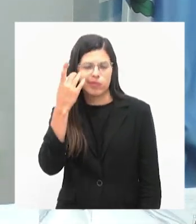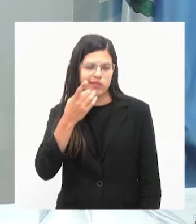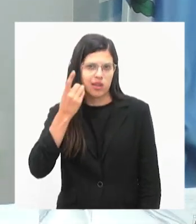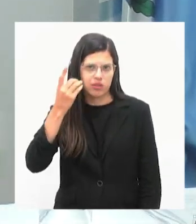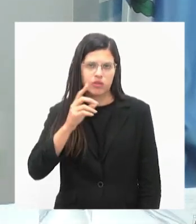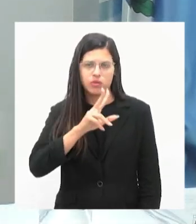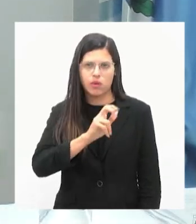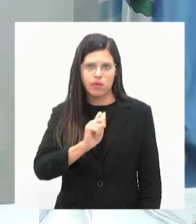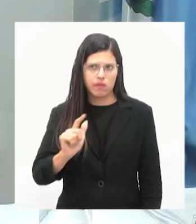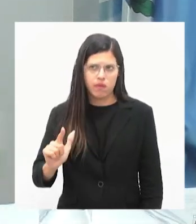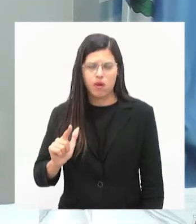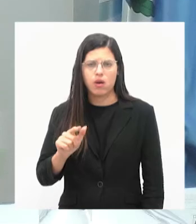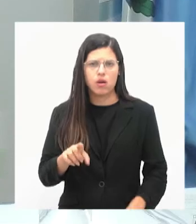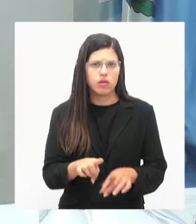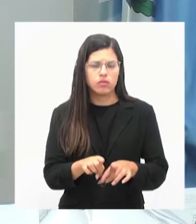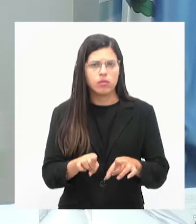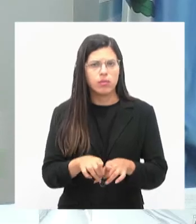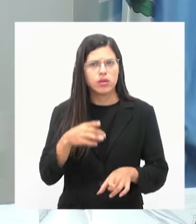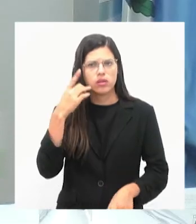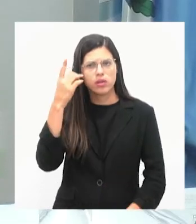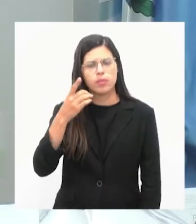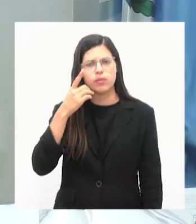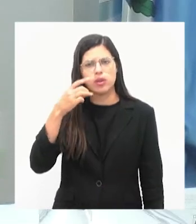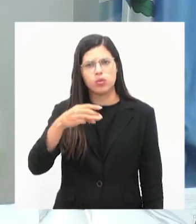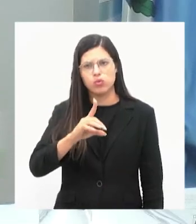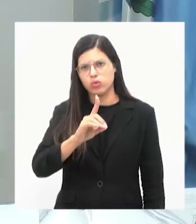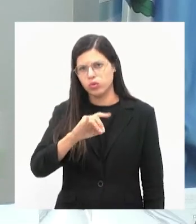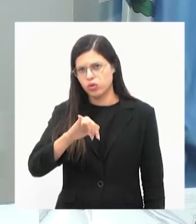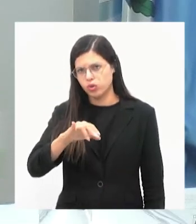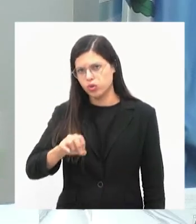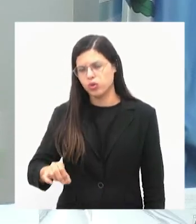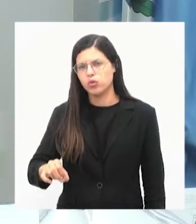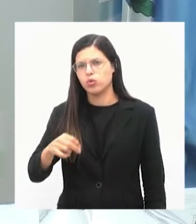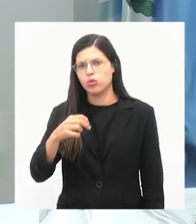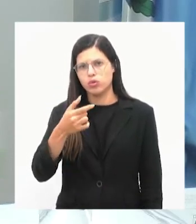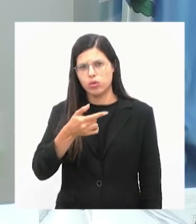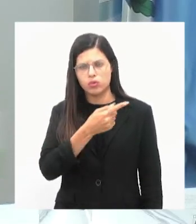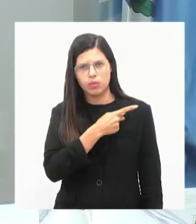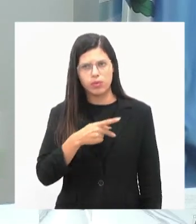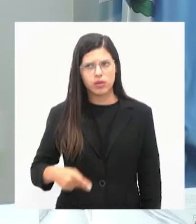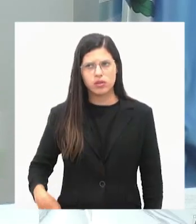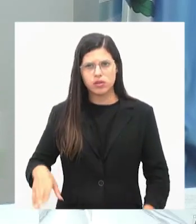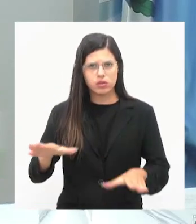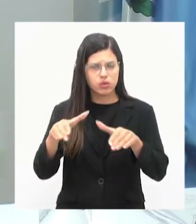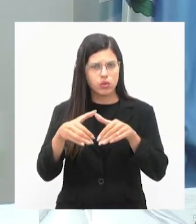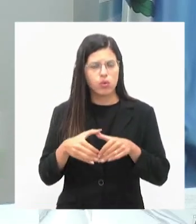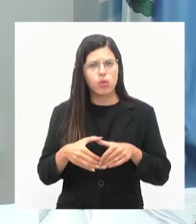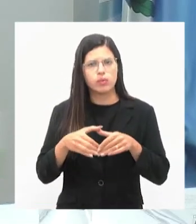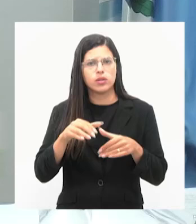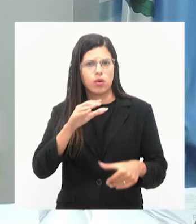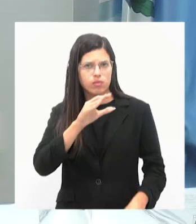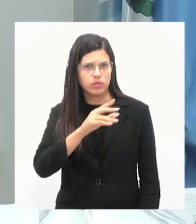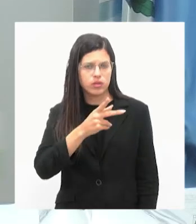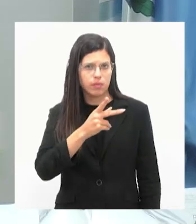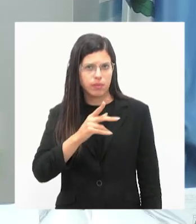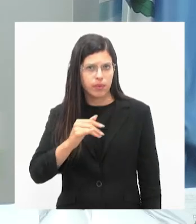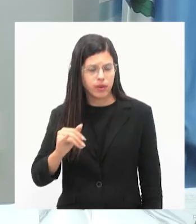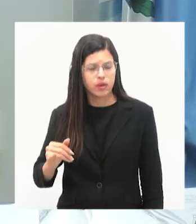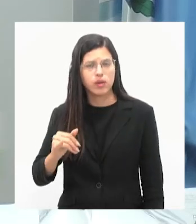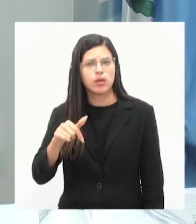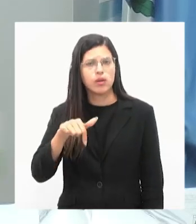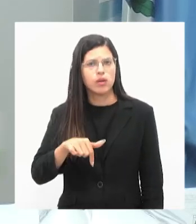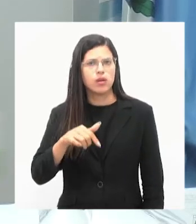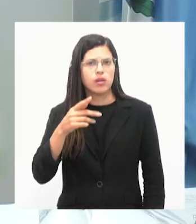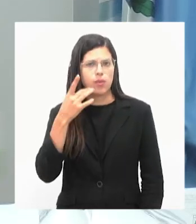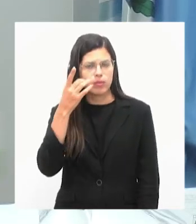Nobre, meu irmão deputado Marcelo Dino, vice-presidente da Comissão Parlamentar de Inquérito, deputado Felipe Poubel. Quero saudar